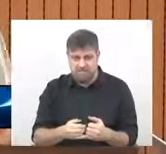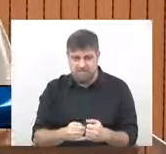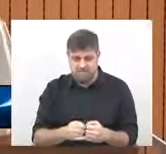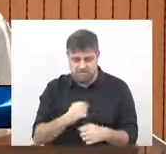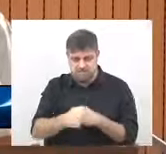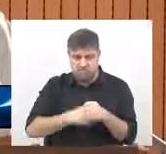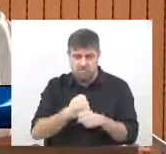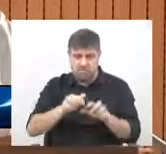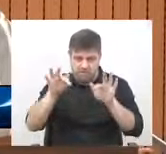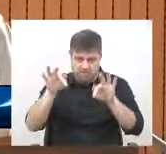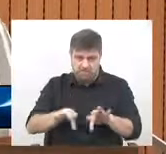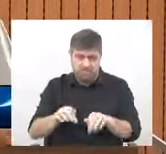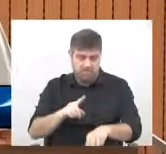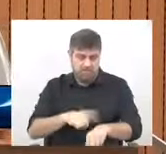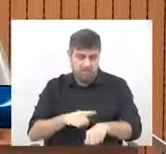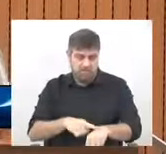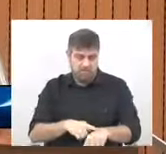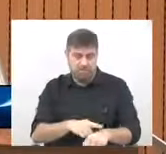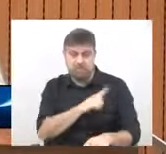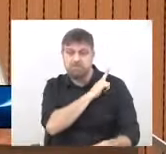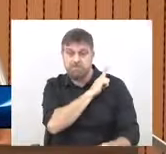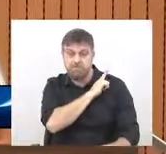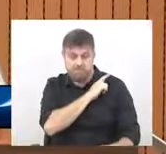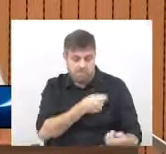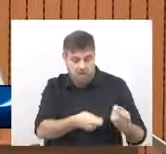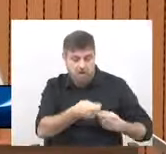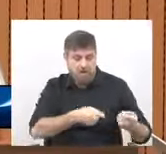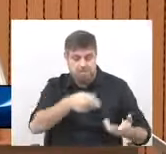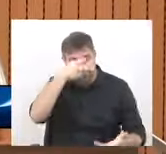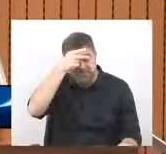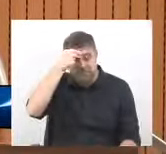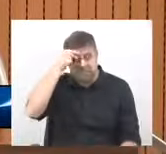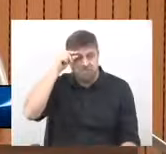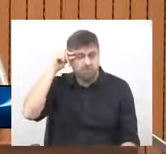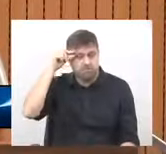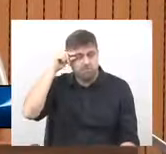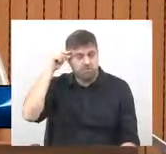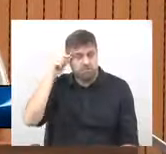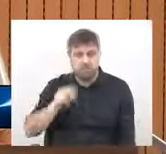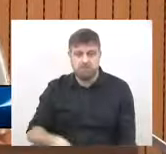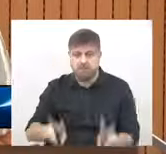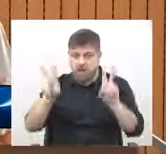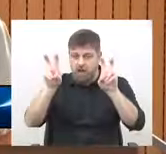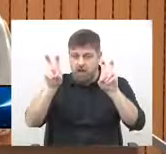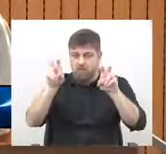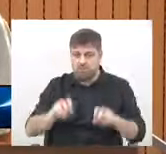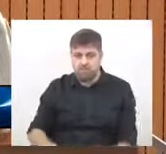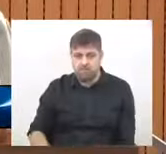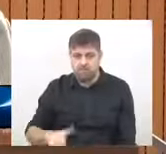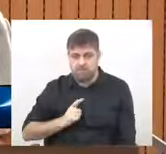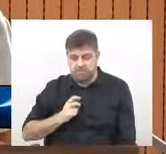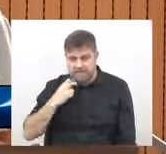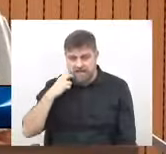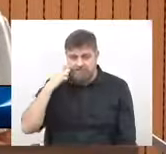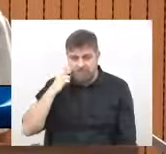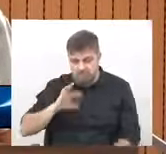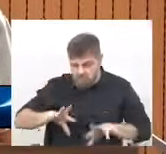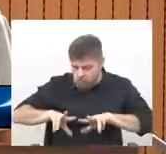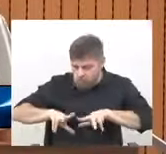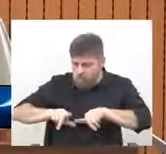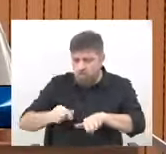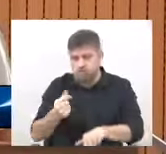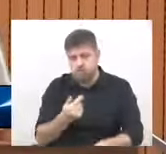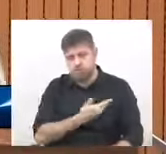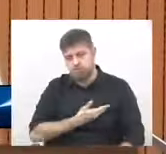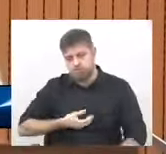talvez durante a gestão do governo Jonas, que é a questão do estouro desses escândalos de